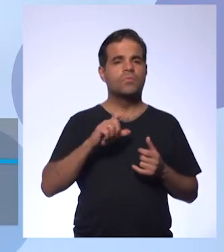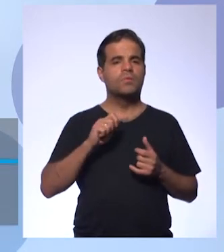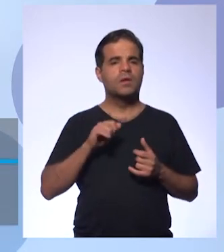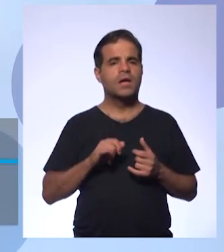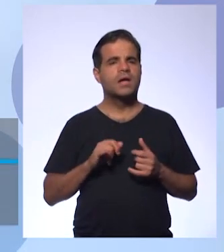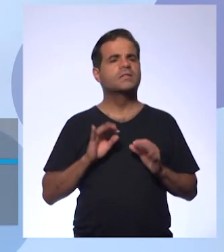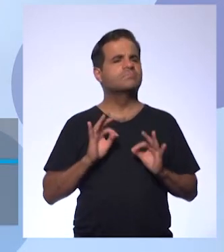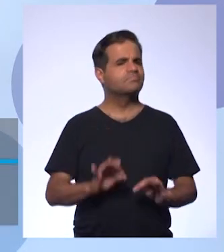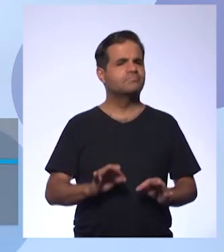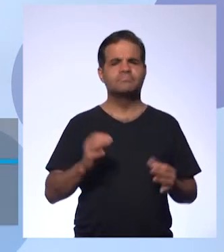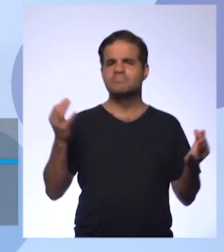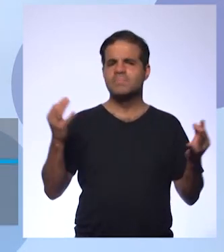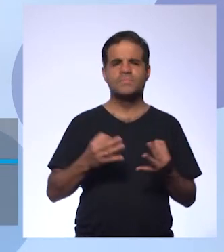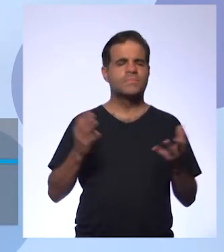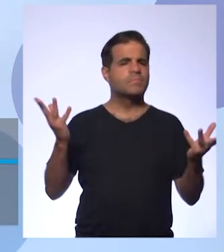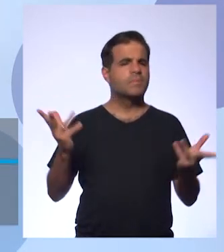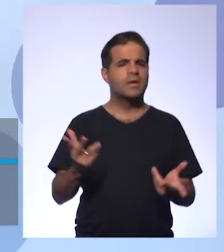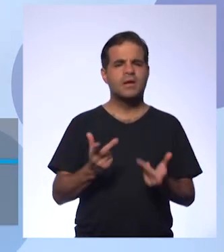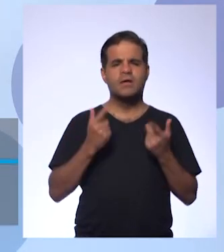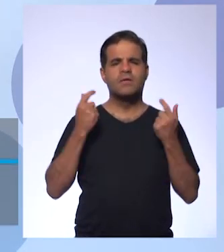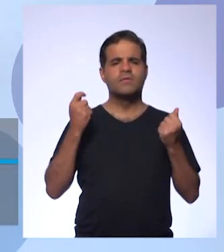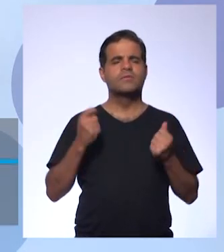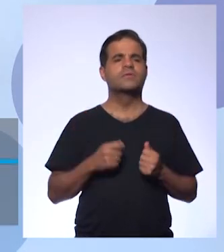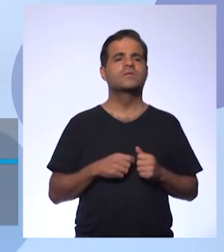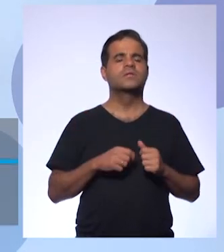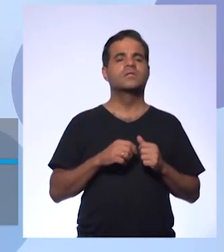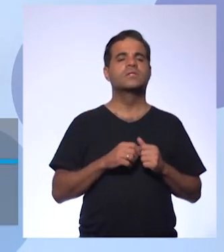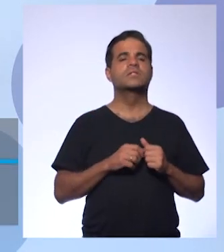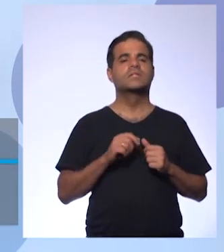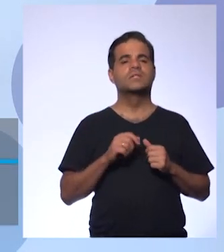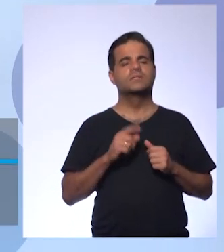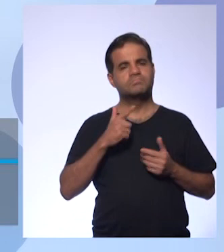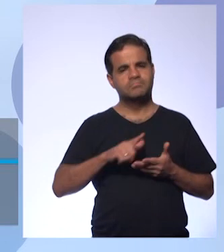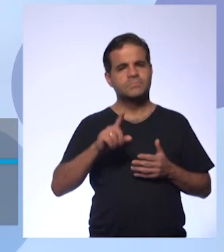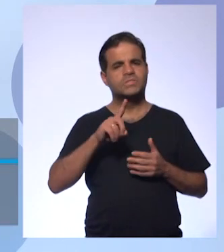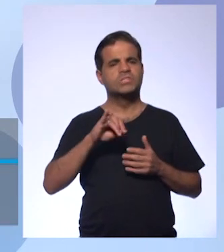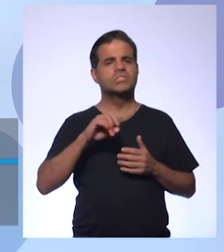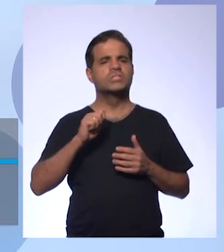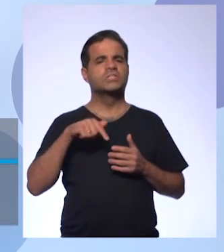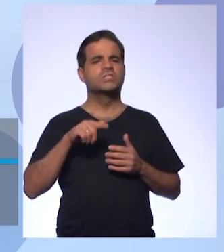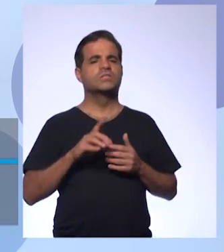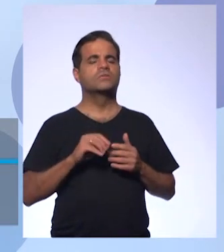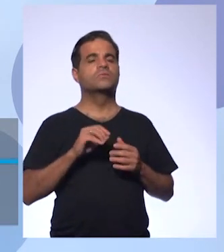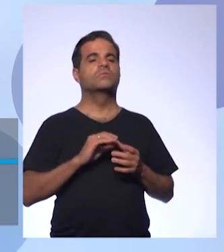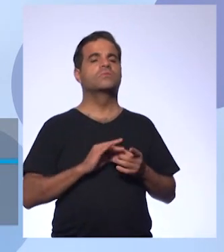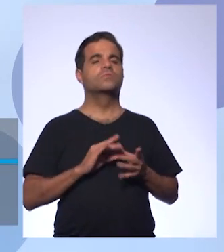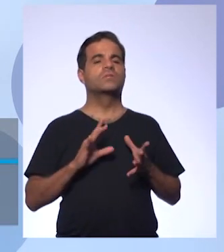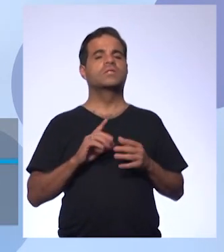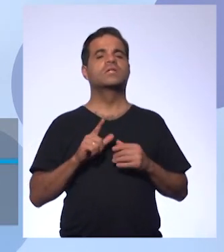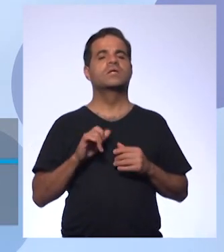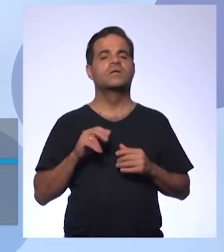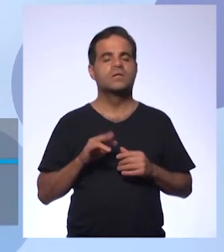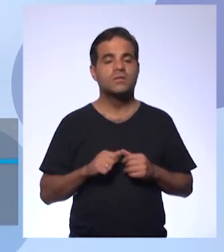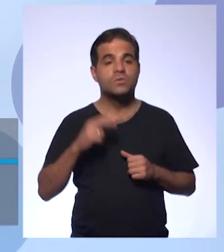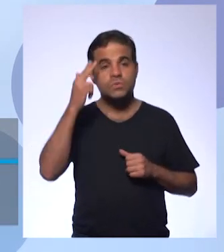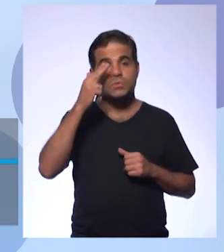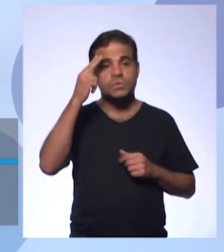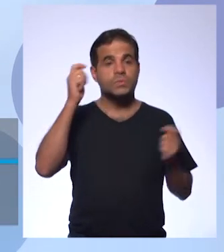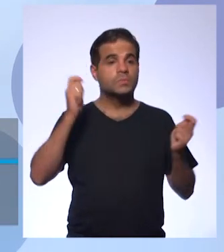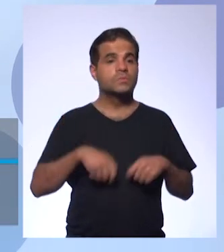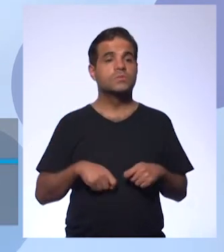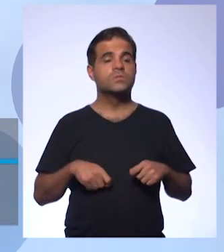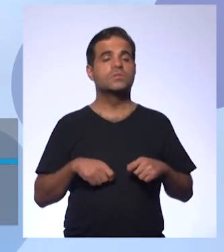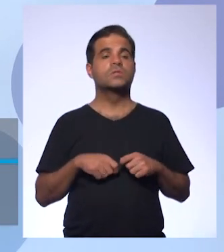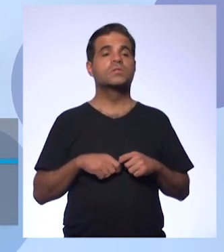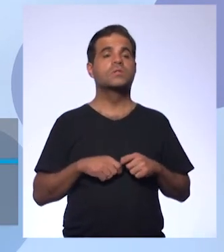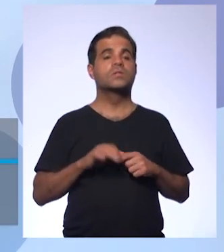assistam, perfeito, maravilhoso. A Django Livre, bacana, Django Livre divertido. Um Sonho Possível, A Festa de